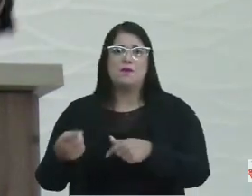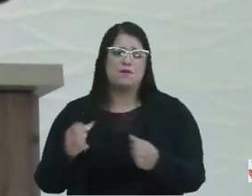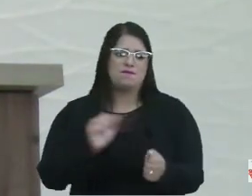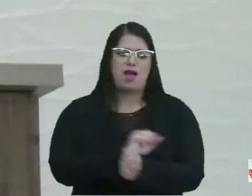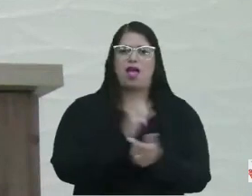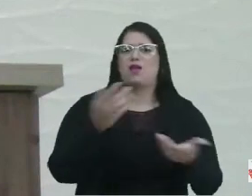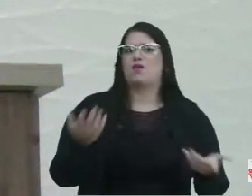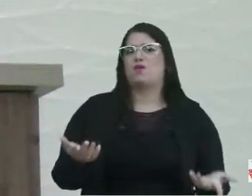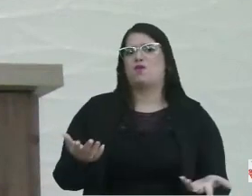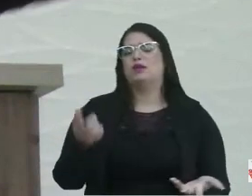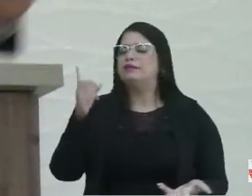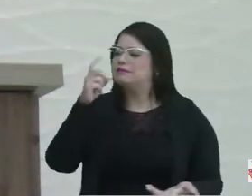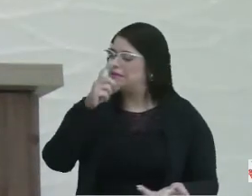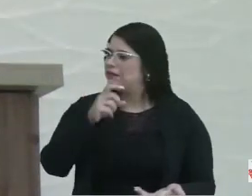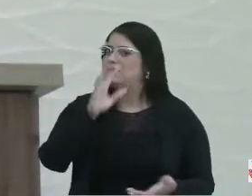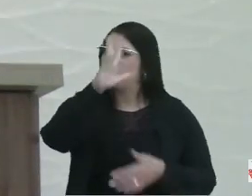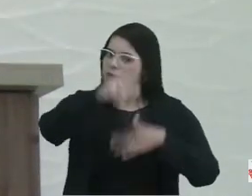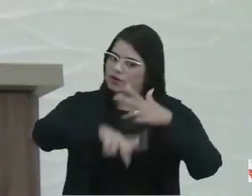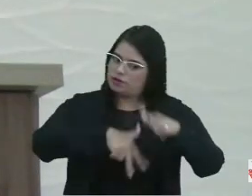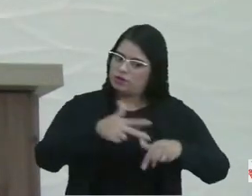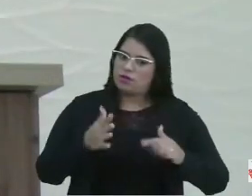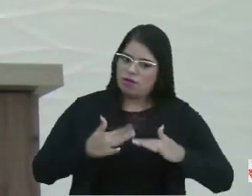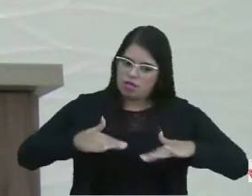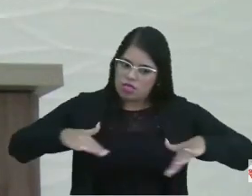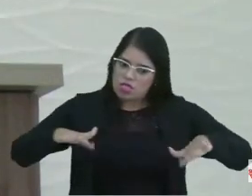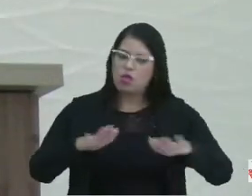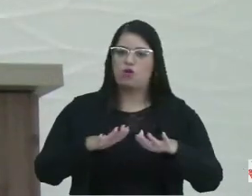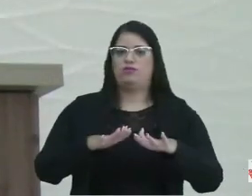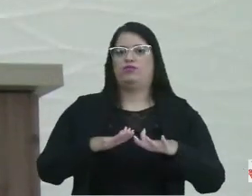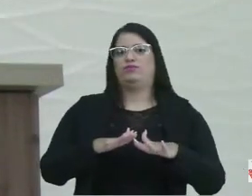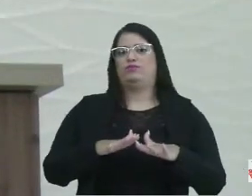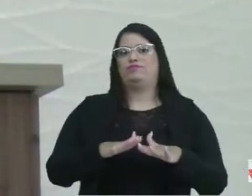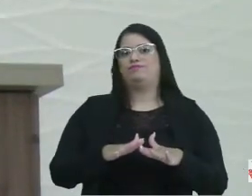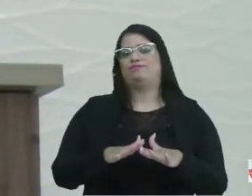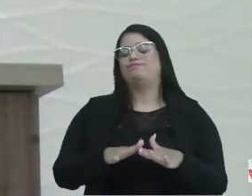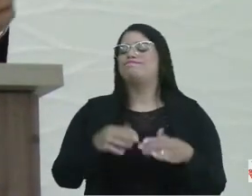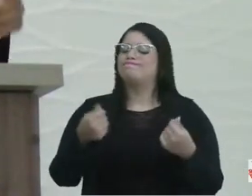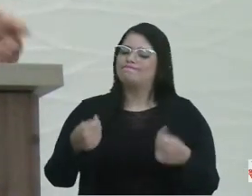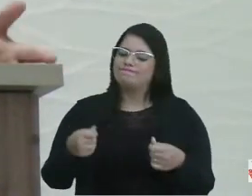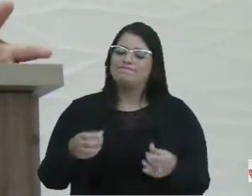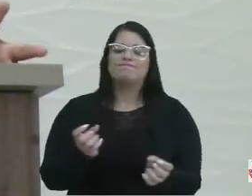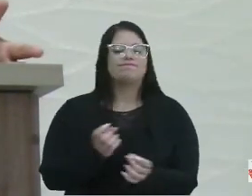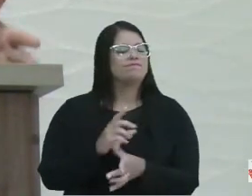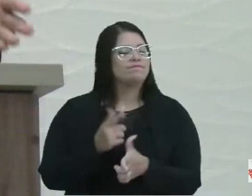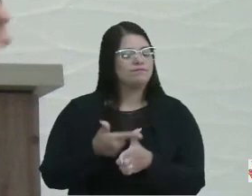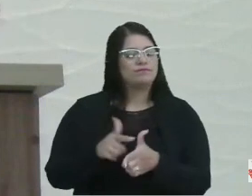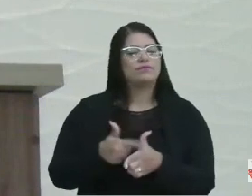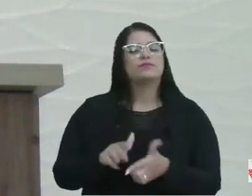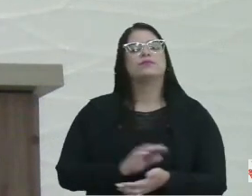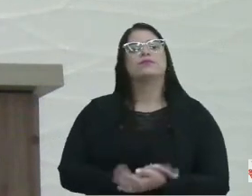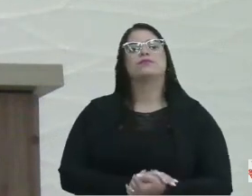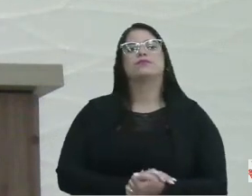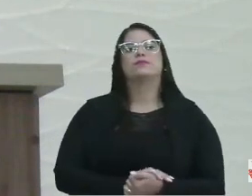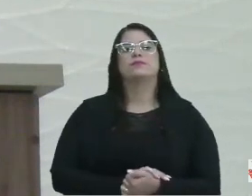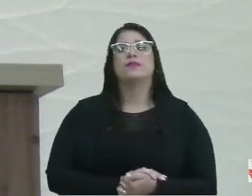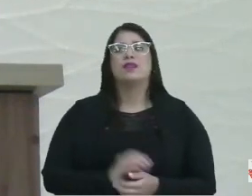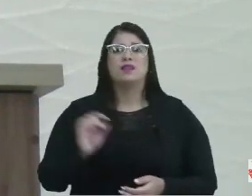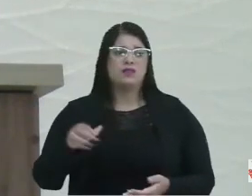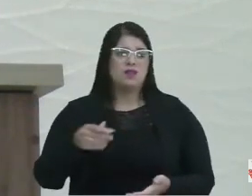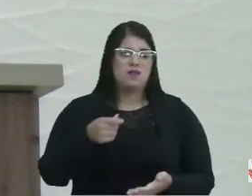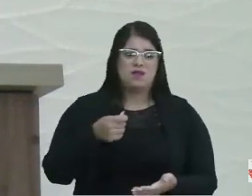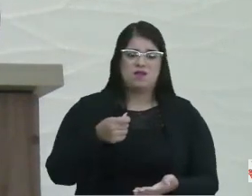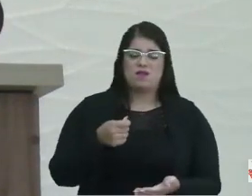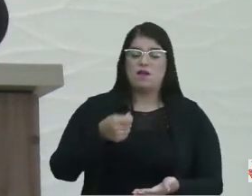tá isso aí em São Bento todinho. E até agora não tem uma solução. Só é cobrar